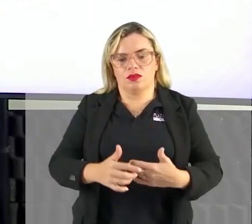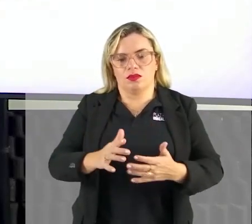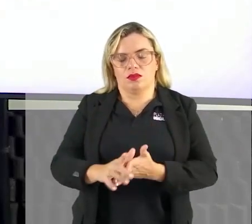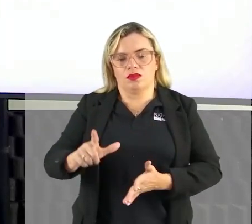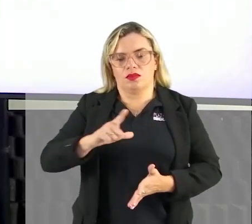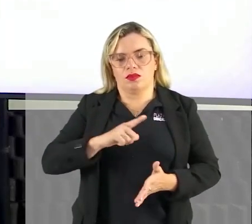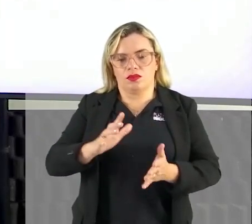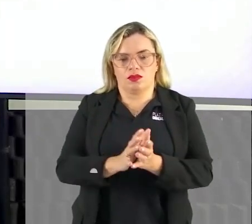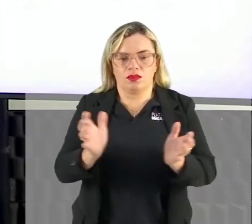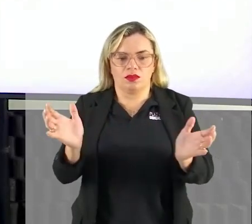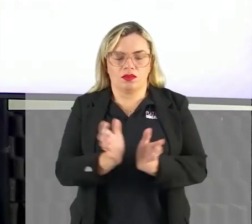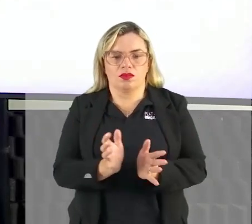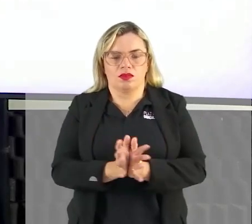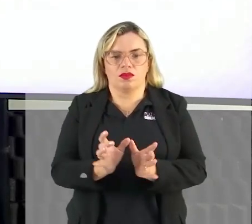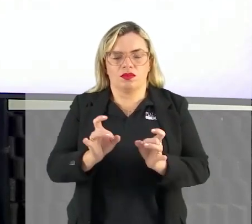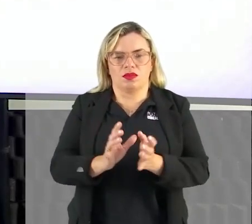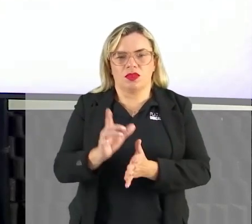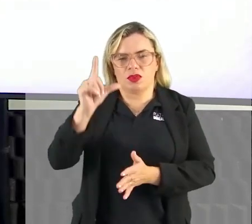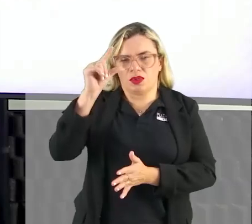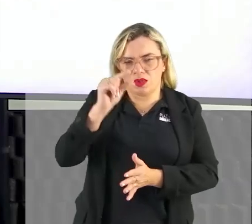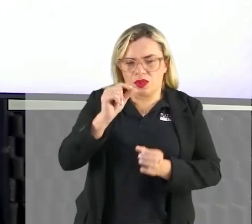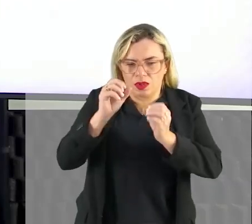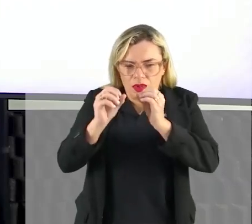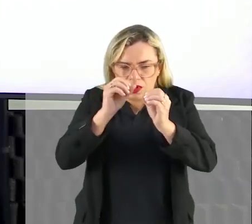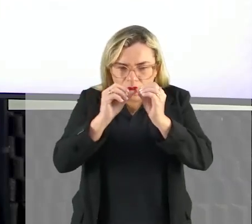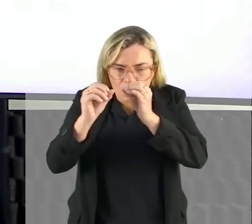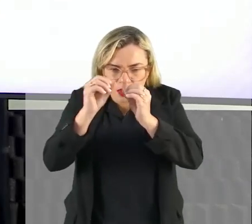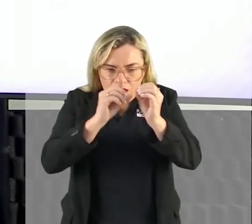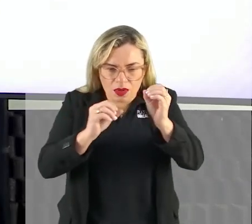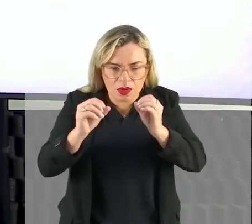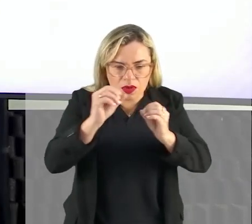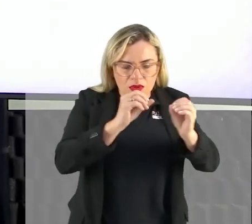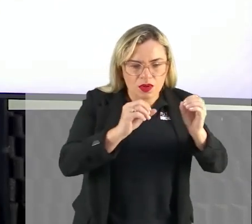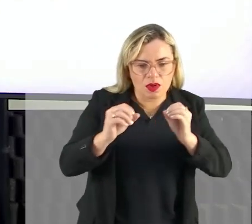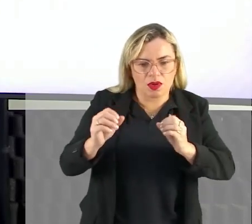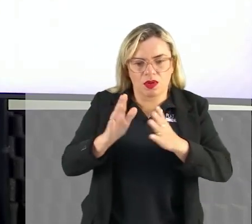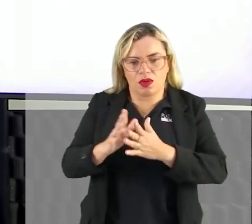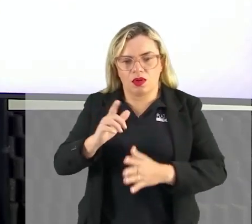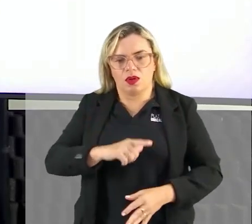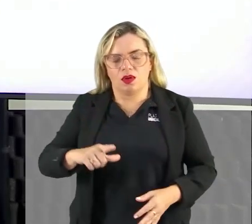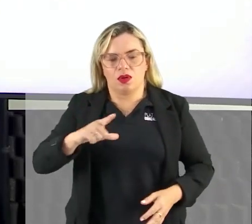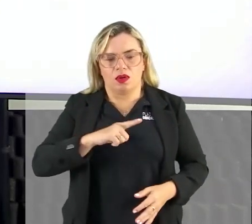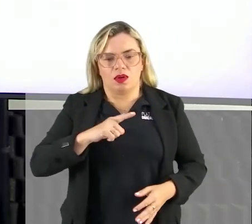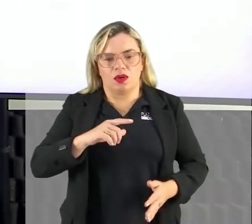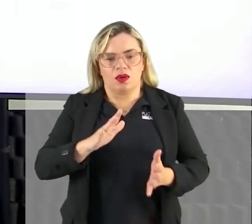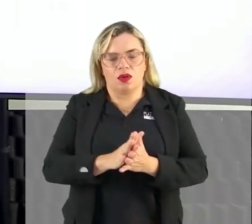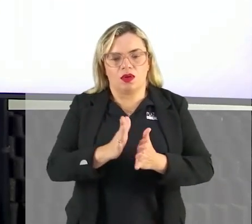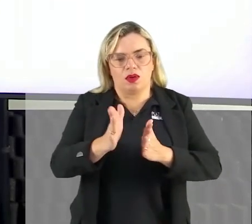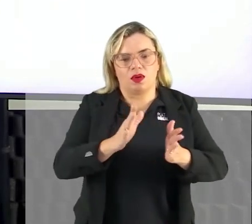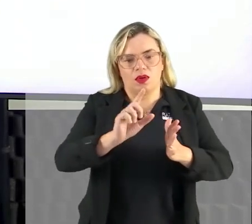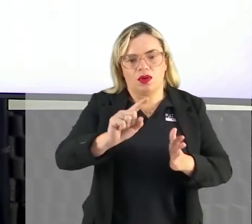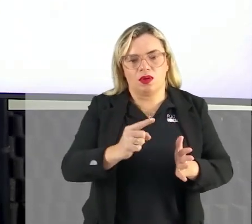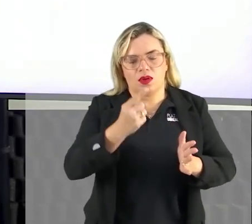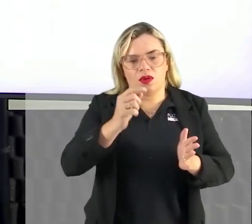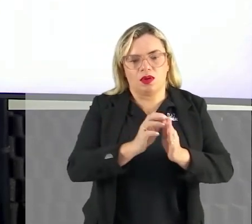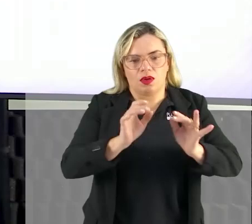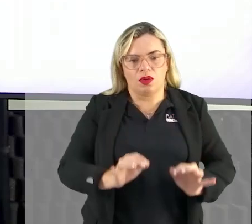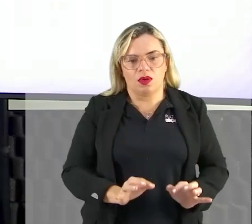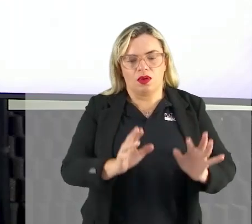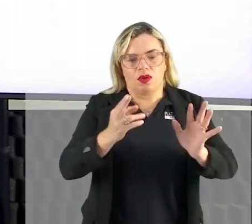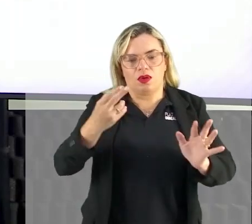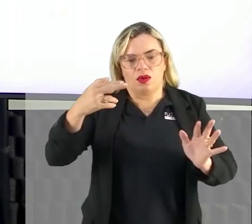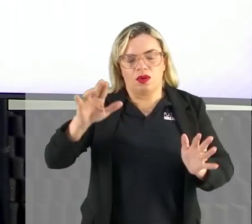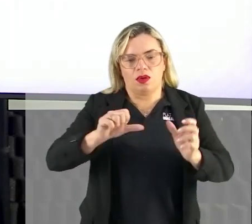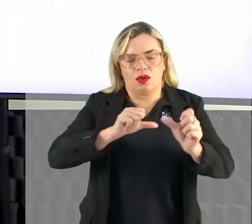desempenhada por um grupo específico de micro-organismos. Então, tem a etapa 1 aqui, ó, o gás nitrogênio